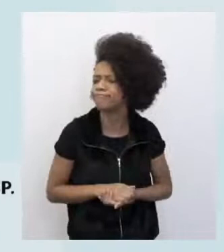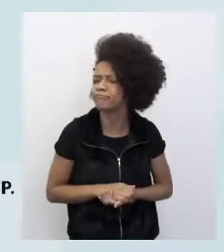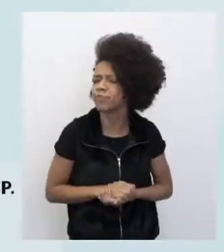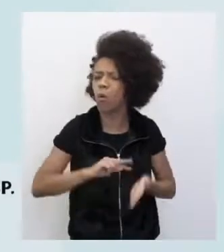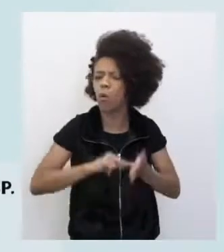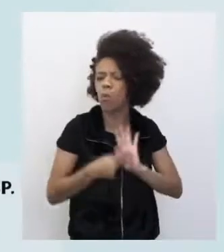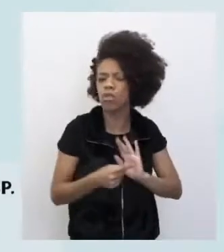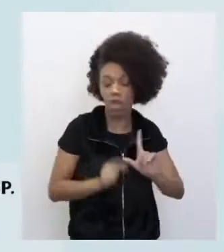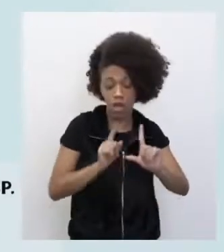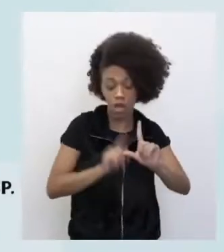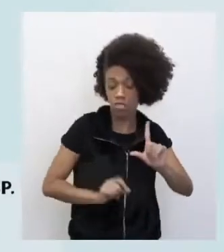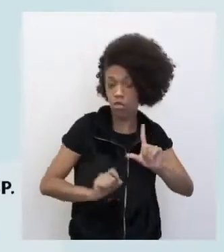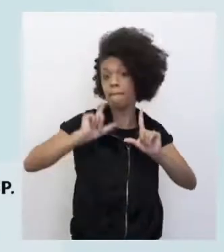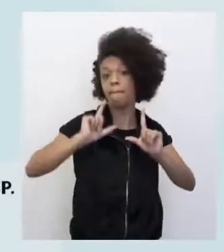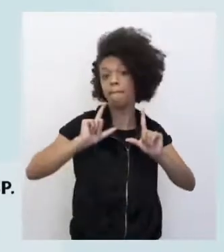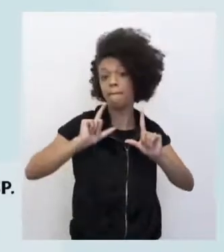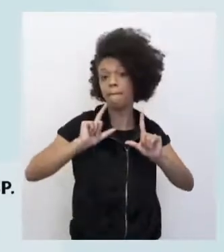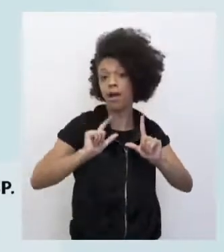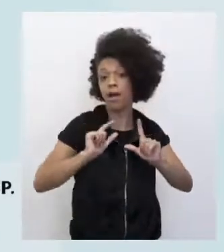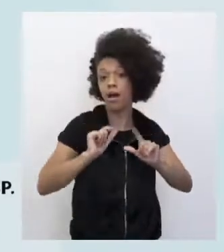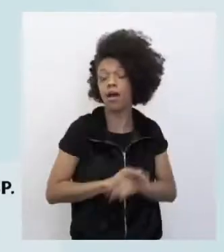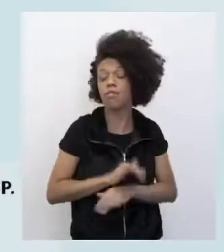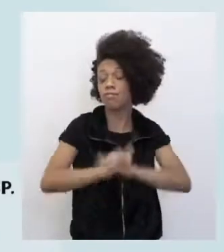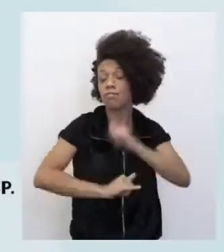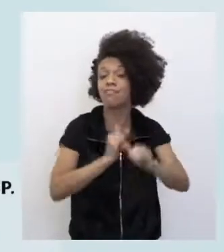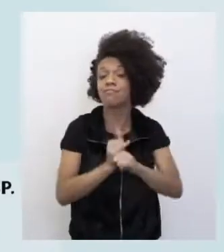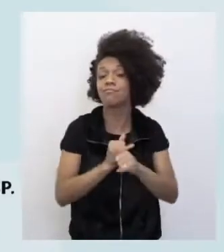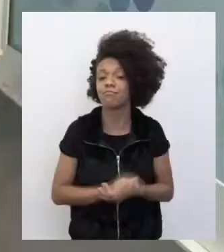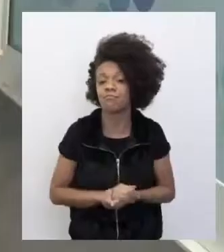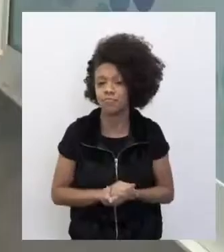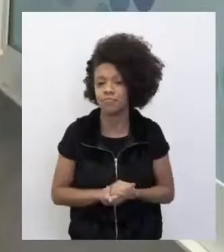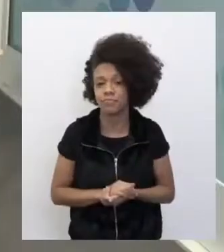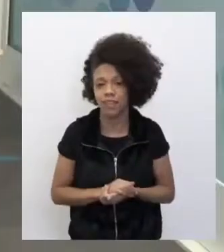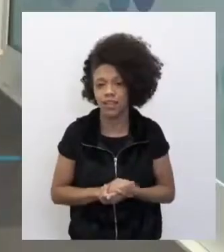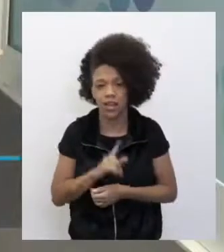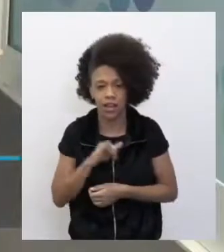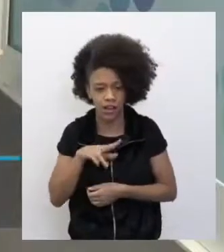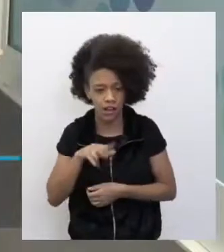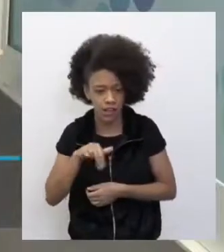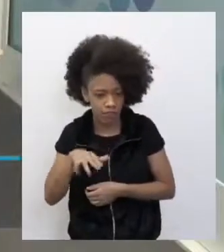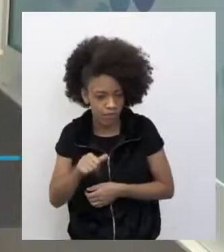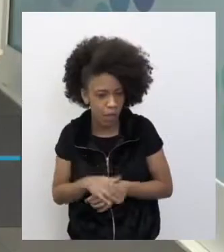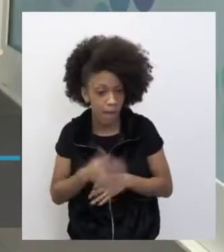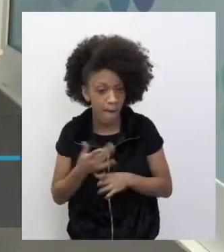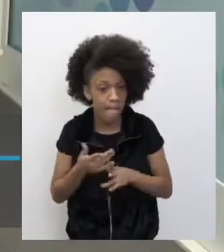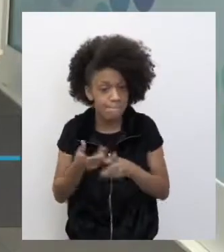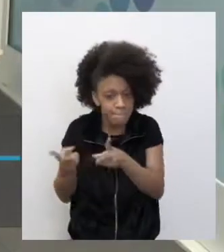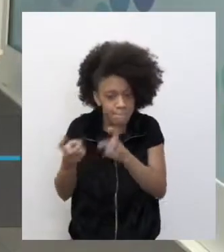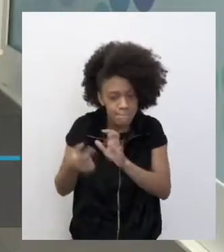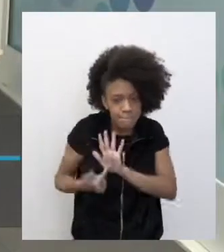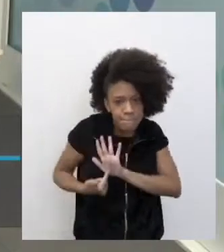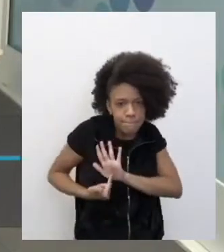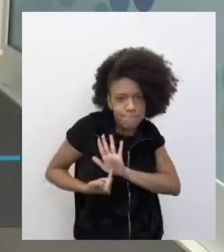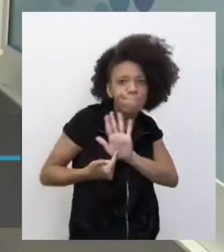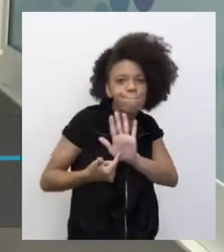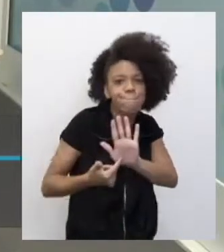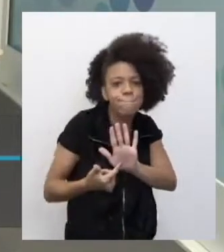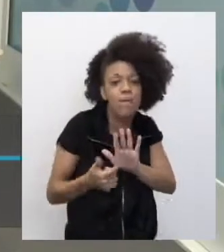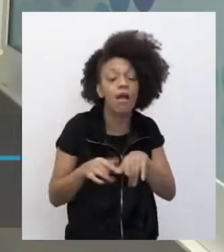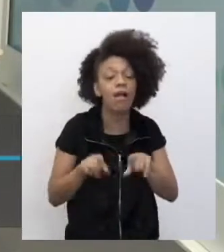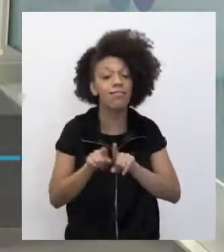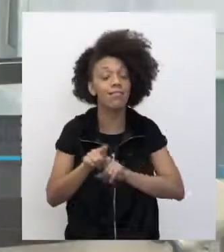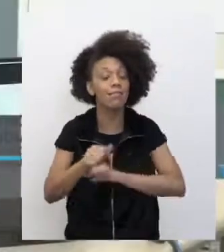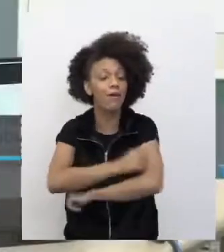é a letra maiúscula na internet? A Lívia diz que é para dar ênfase. para destacar, para dar... Ai, tem um aluno